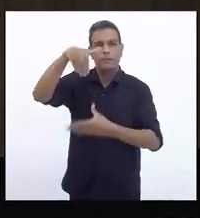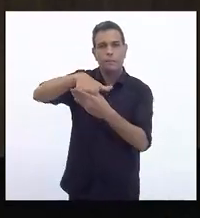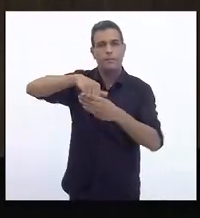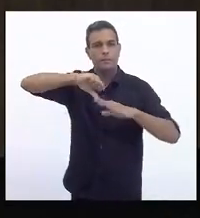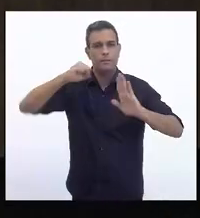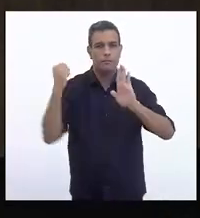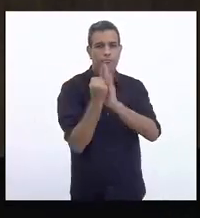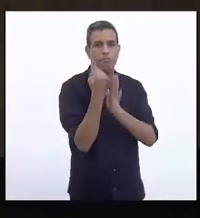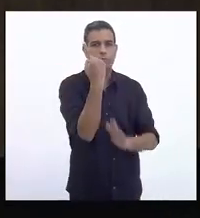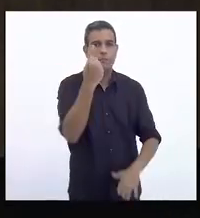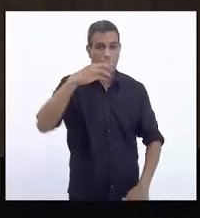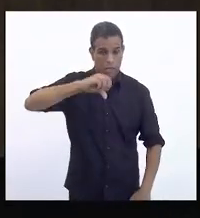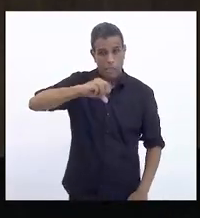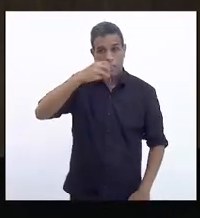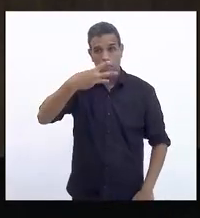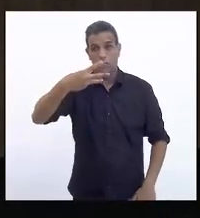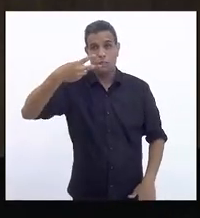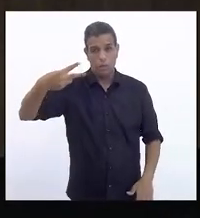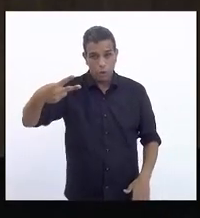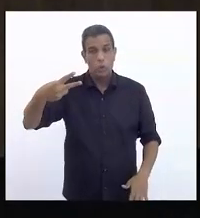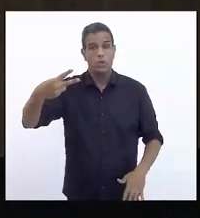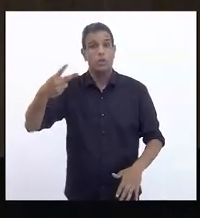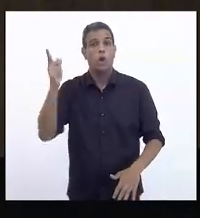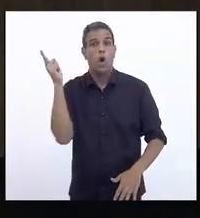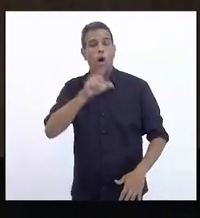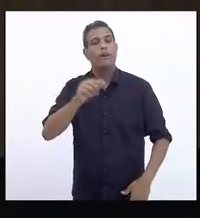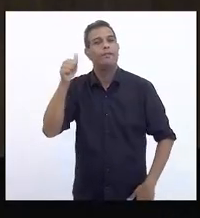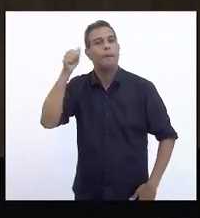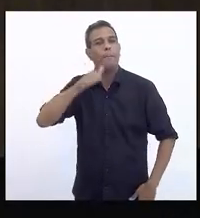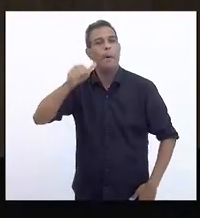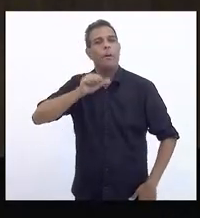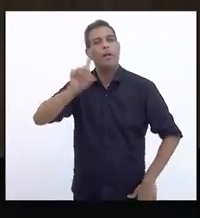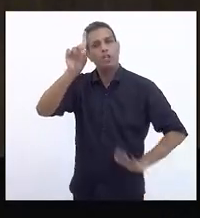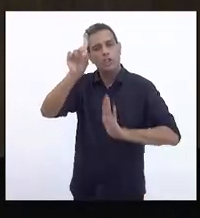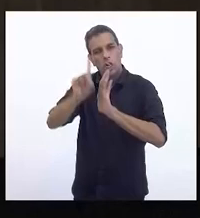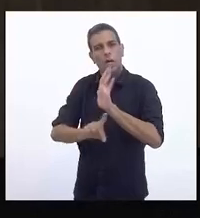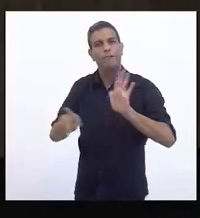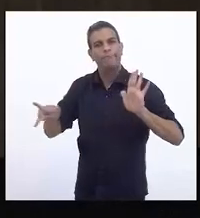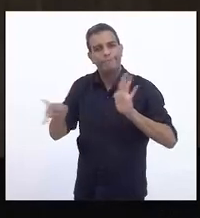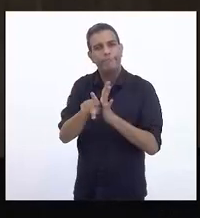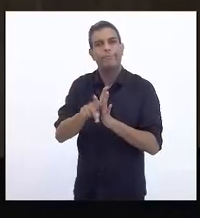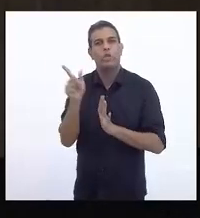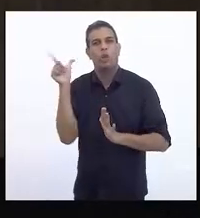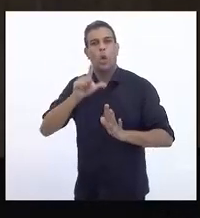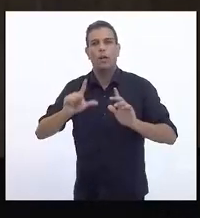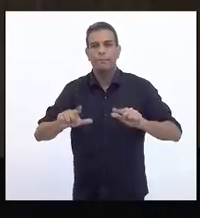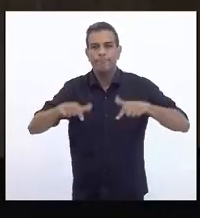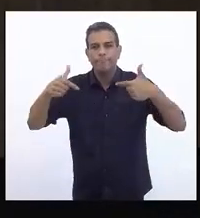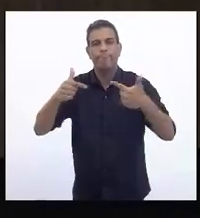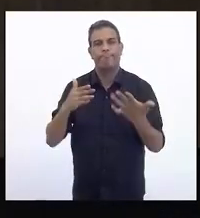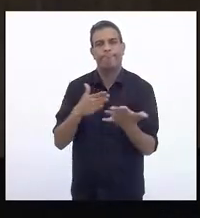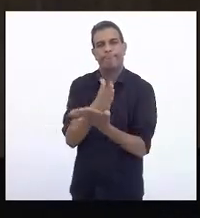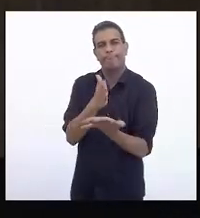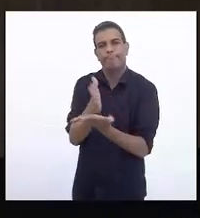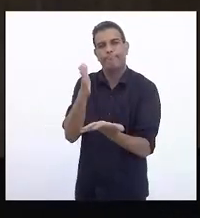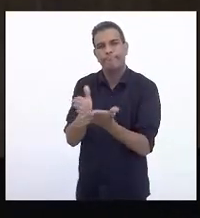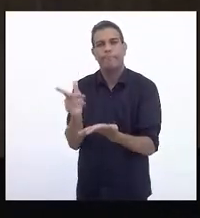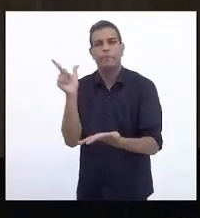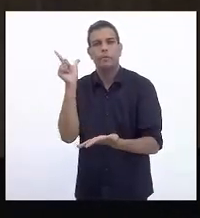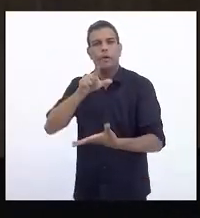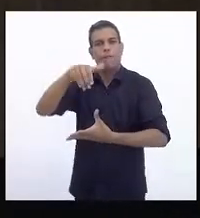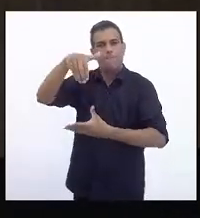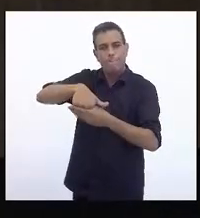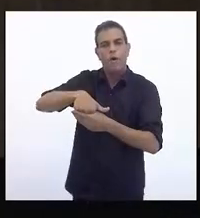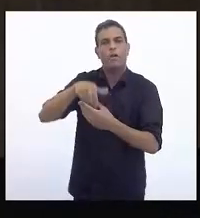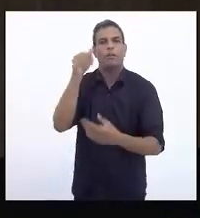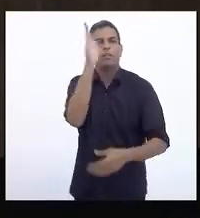em 1932, quando as mulheres conseguiram o direito de ir às urnas votar. Foi um passo importantíssimo